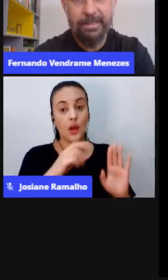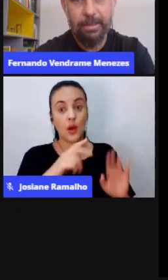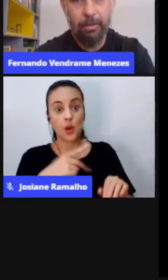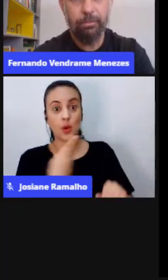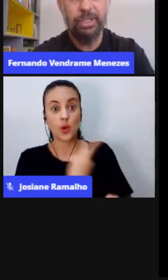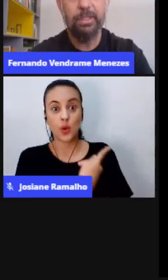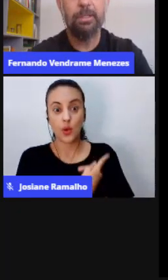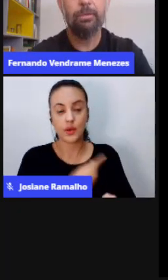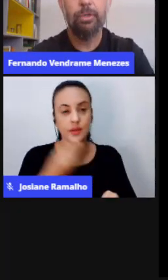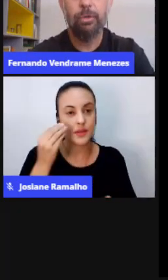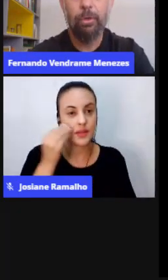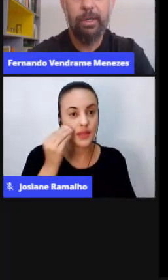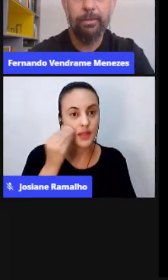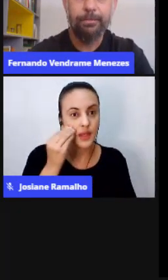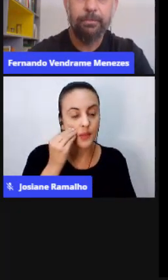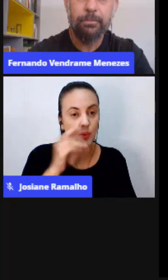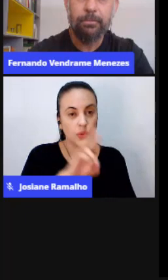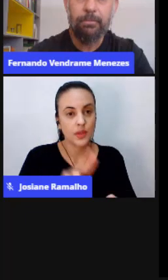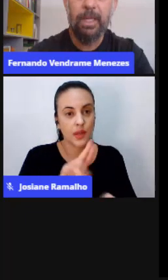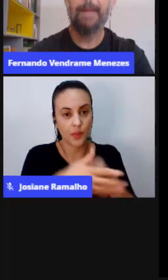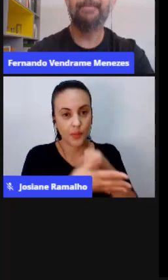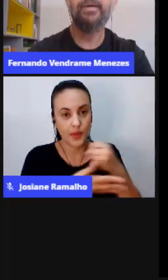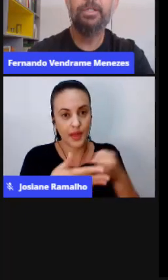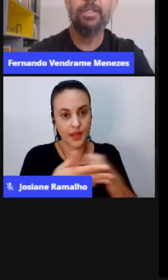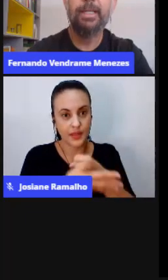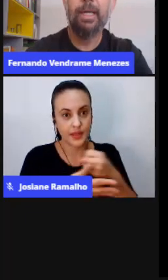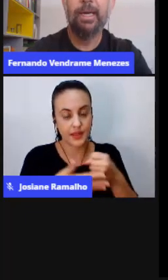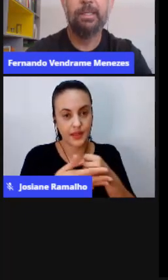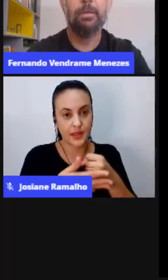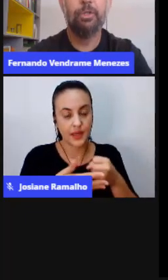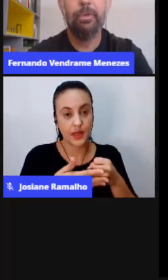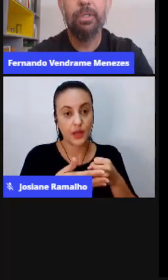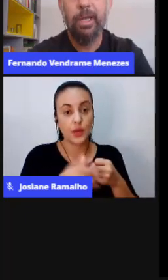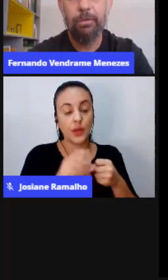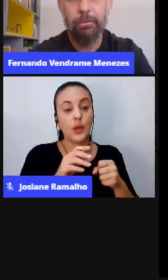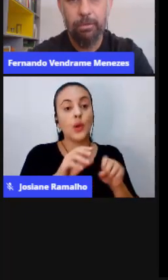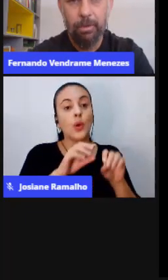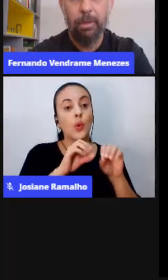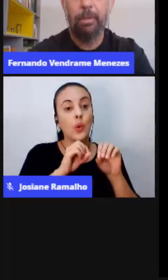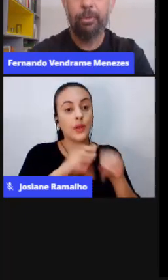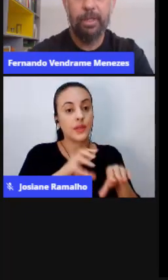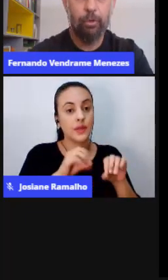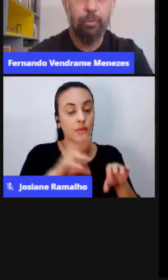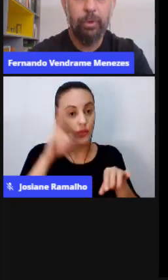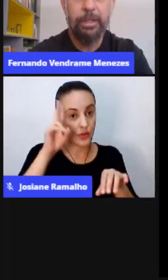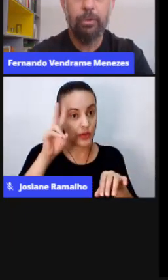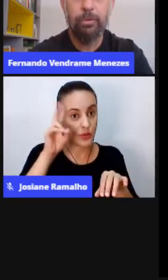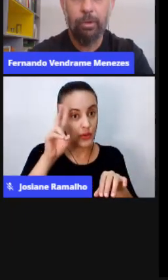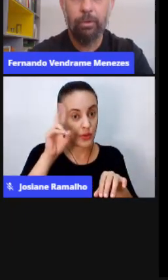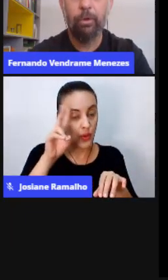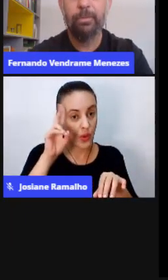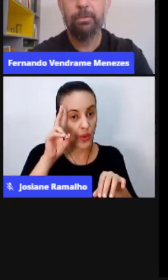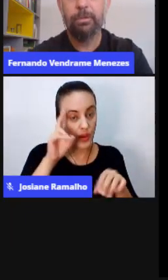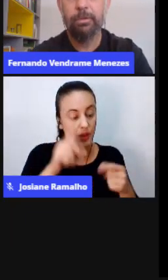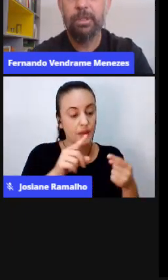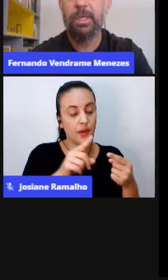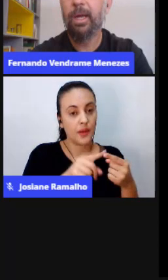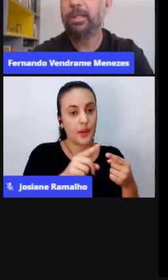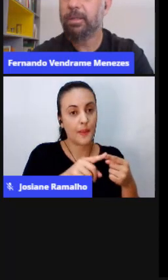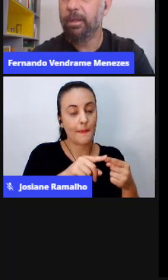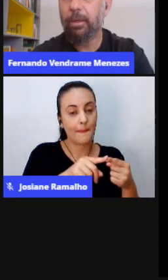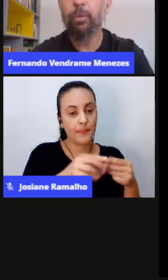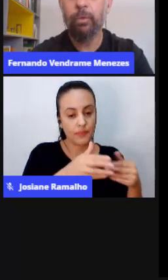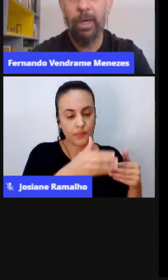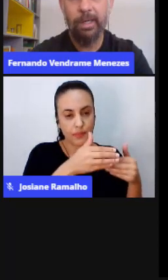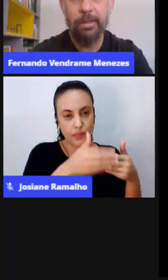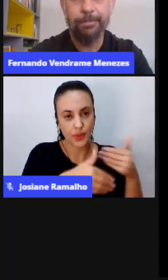uma visão de ensino de história a partir da integração de processos políticos, econômicos,